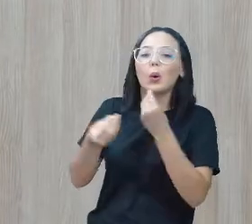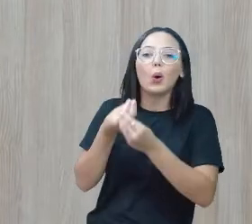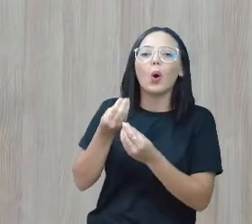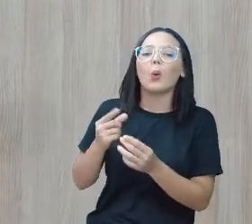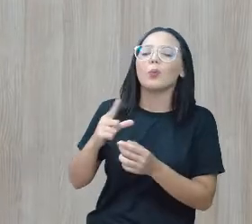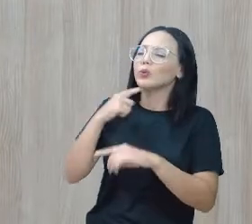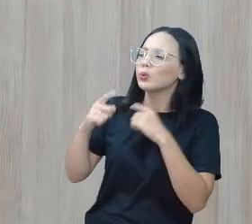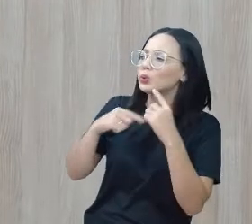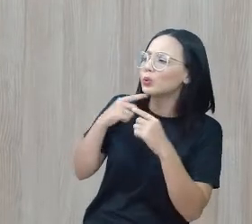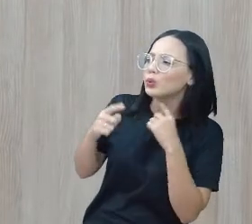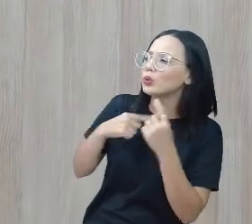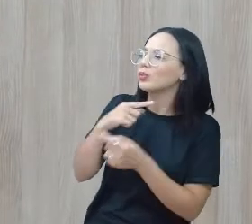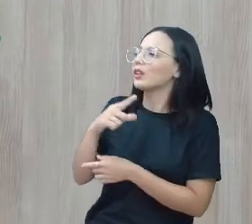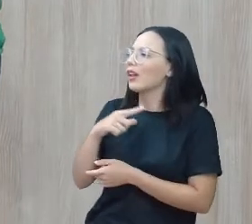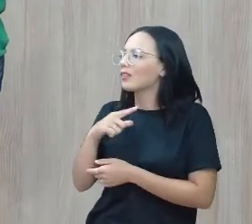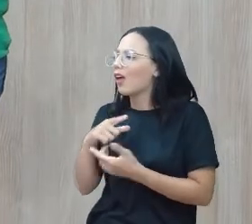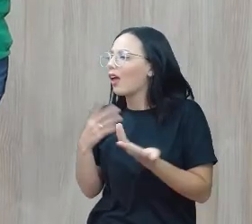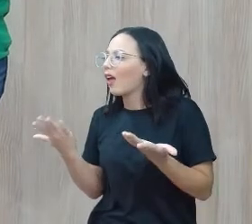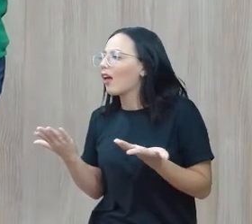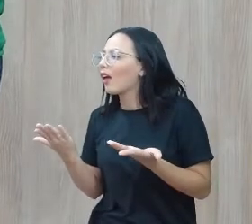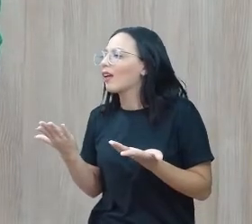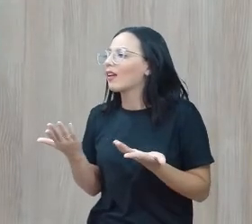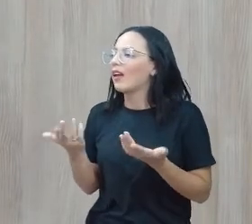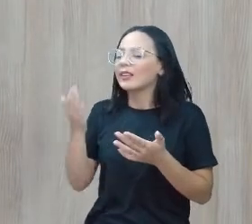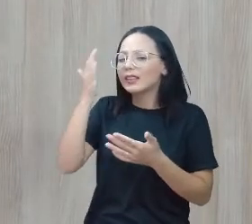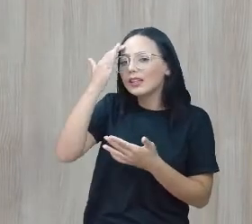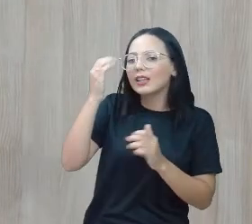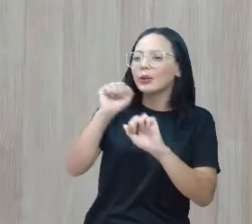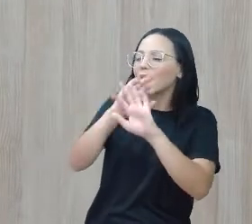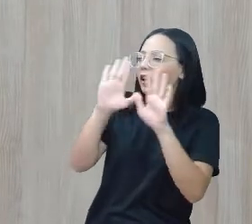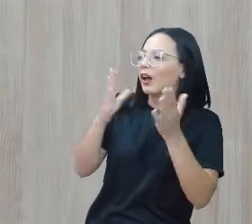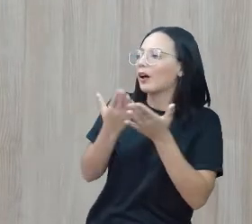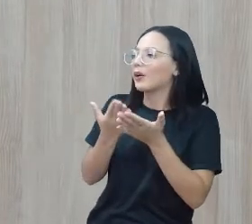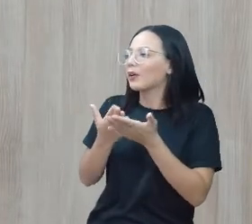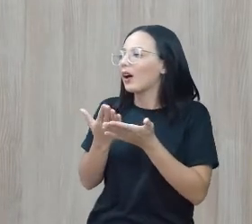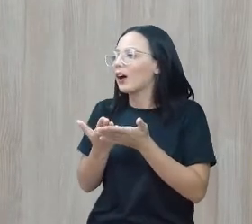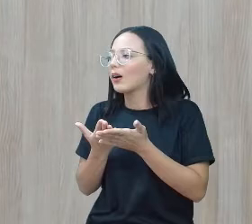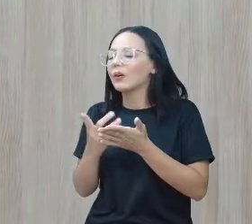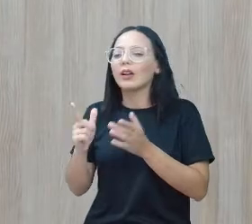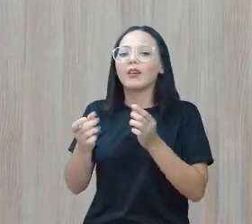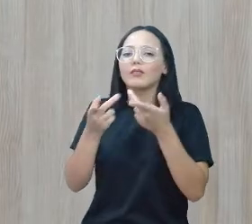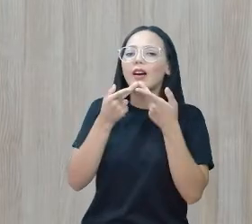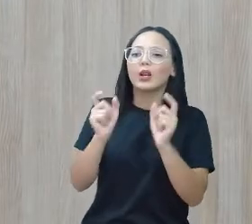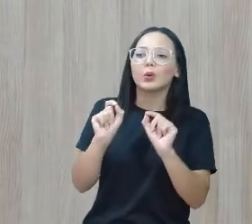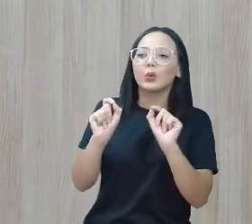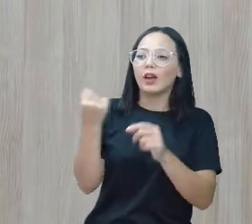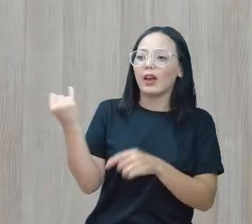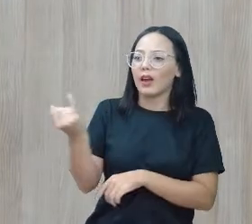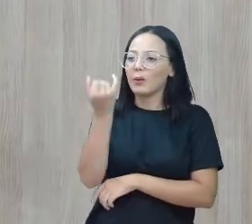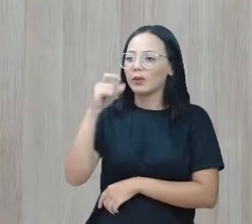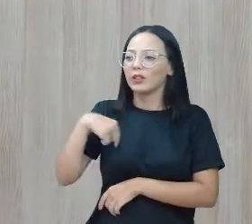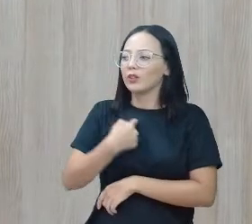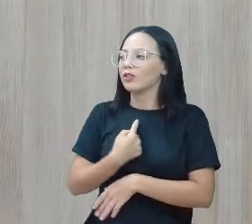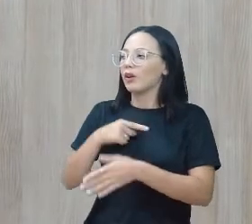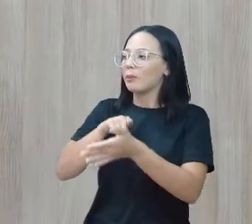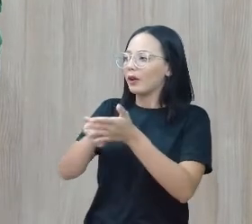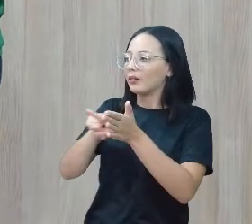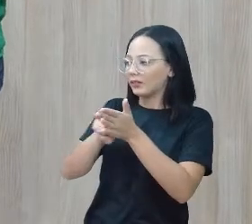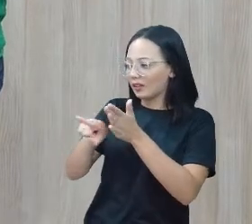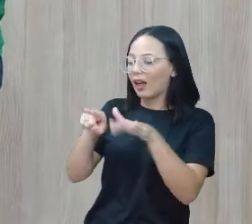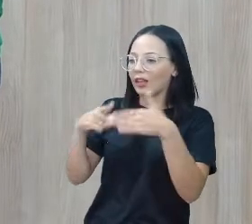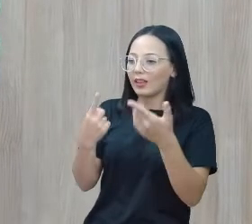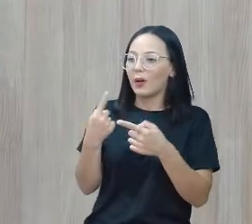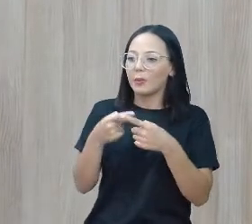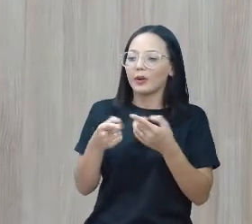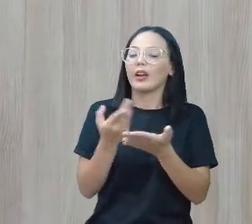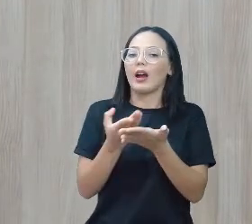com alguma dúvida? Estão entendendo a aula? O que é que eles têm comentado? É importante a gente perguntar para eles, não é? A